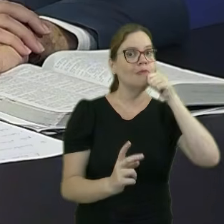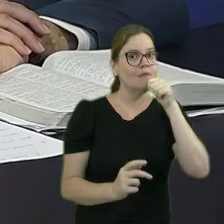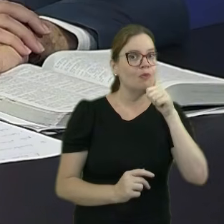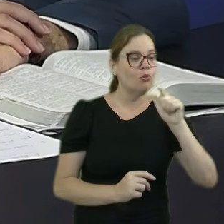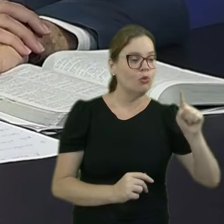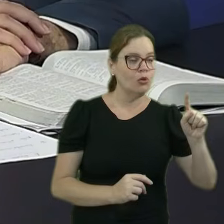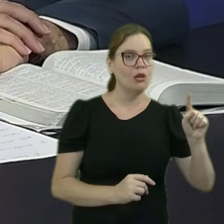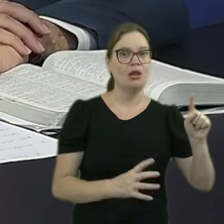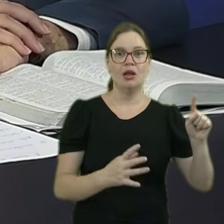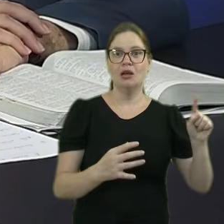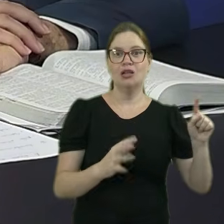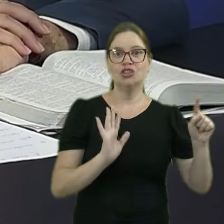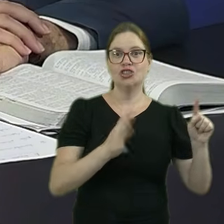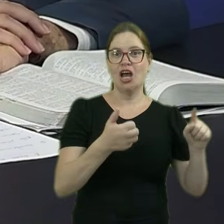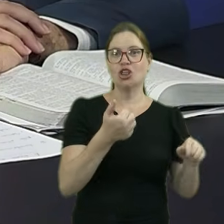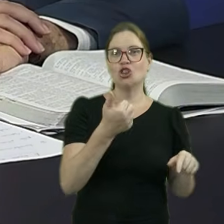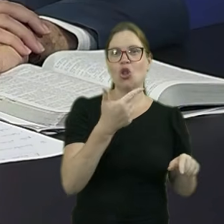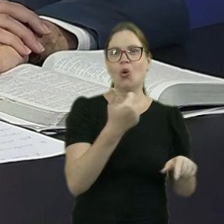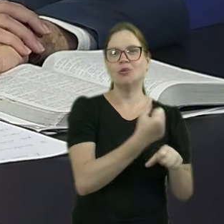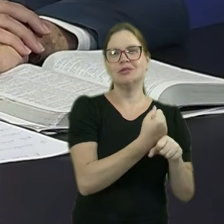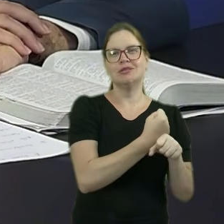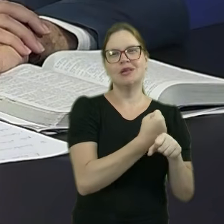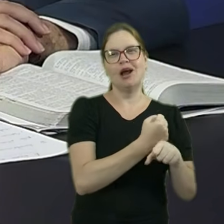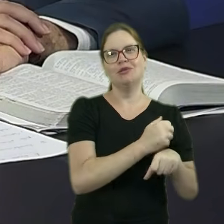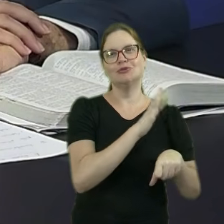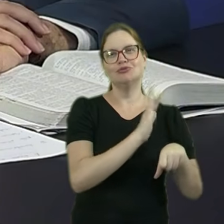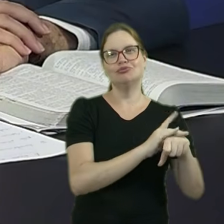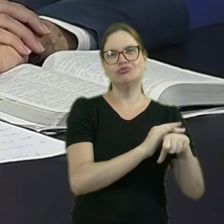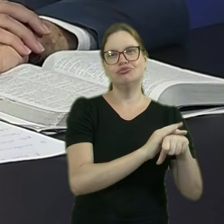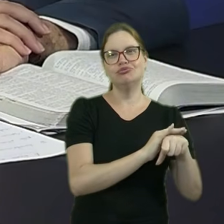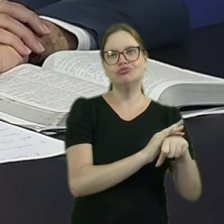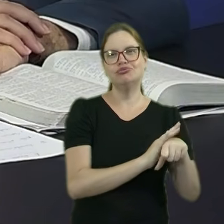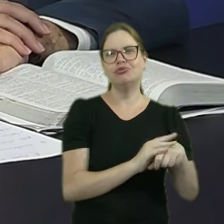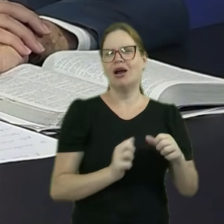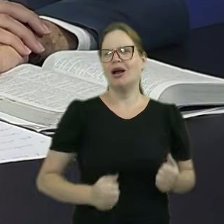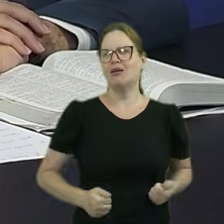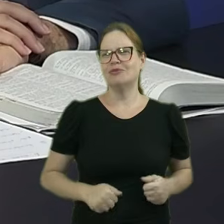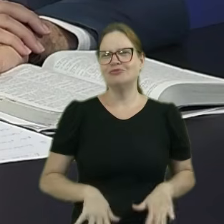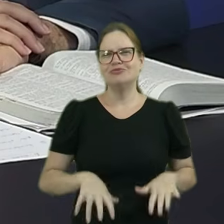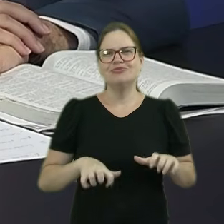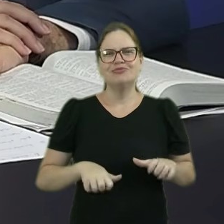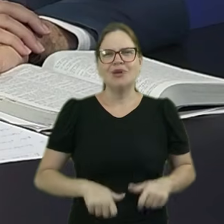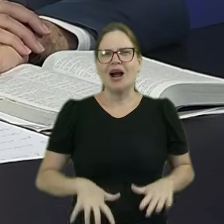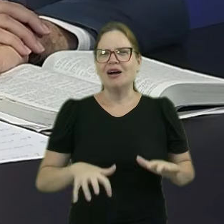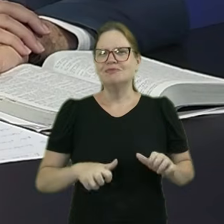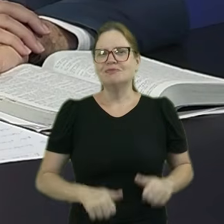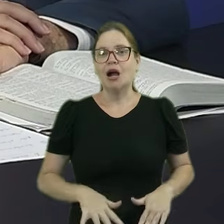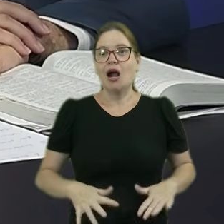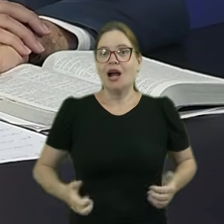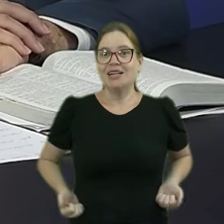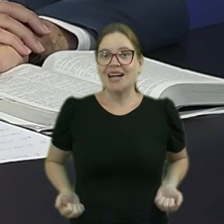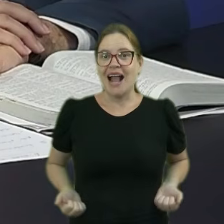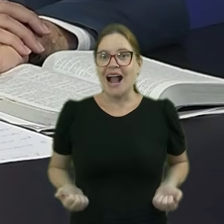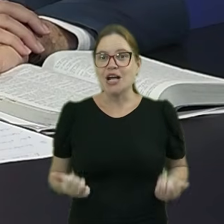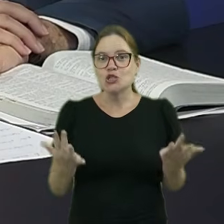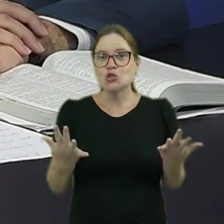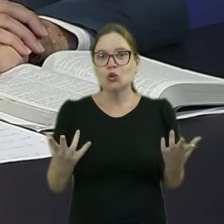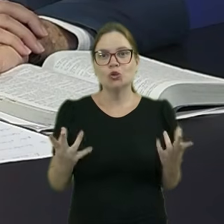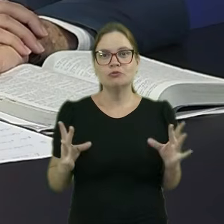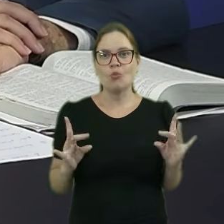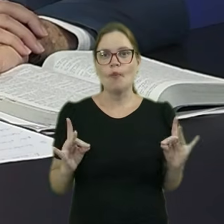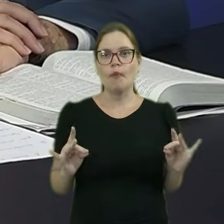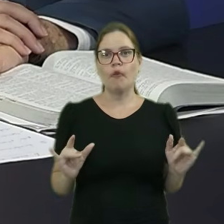anos que tinha fluxo de sangue, padecido muito com médicos, despendido tudo quanto tinha, nada